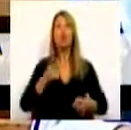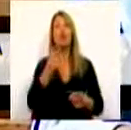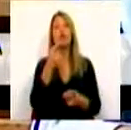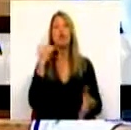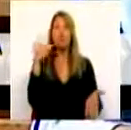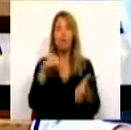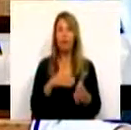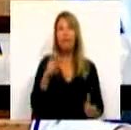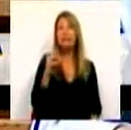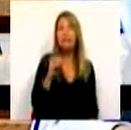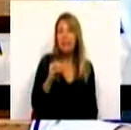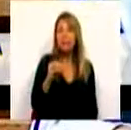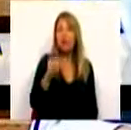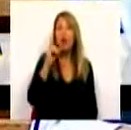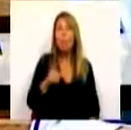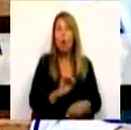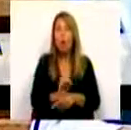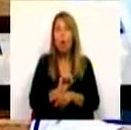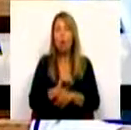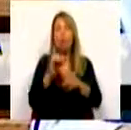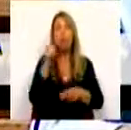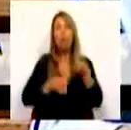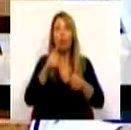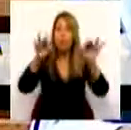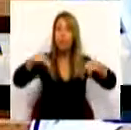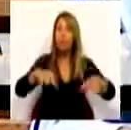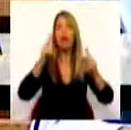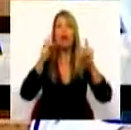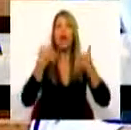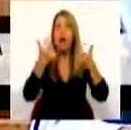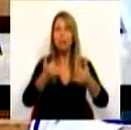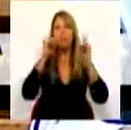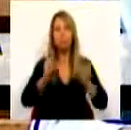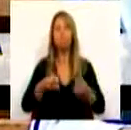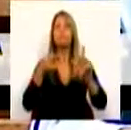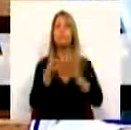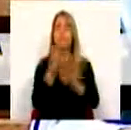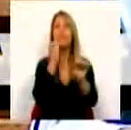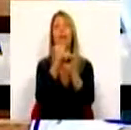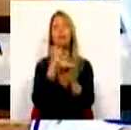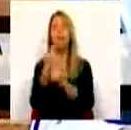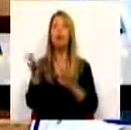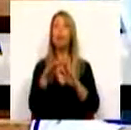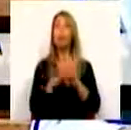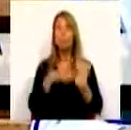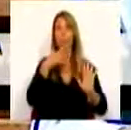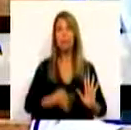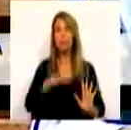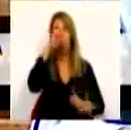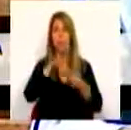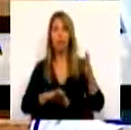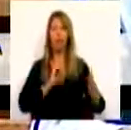ficarão logo que o concurso esteja concluído, e o programa, certamente aqui apresentado pelo meu colega da Agricultura,